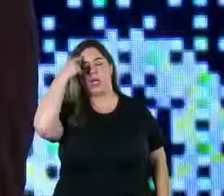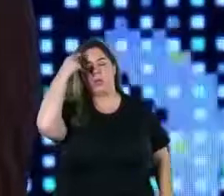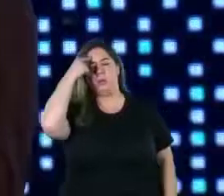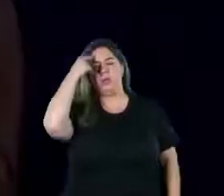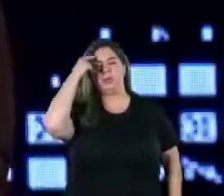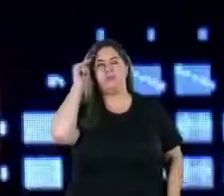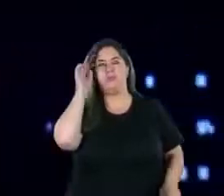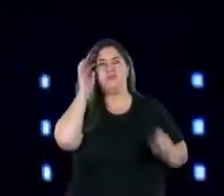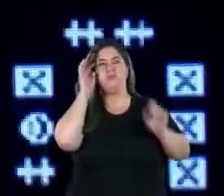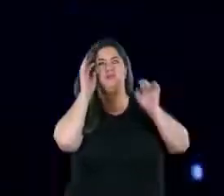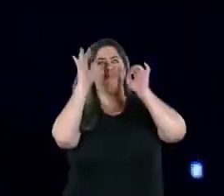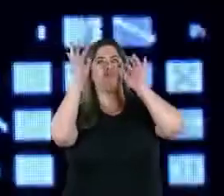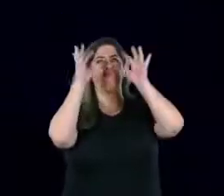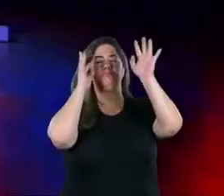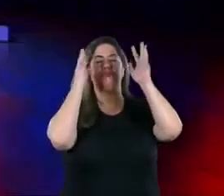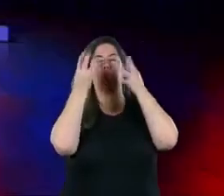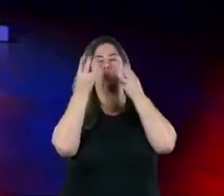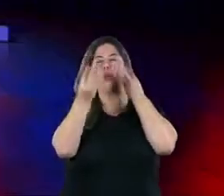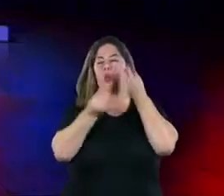pensar de pronto.